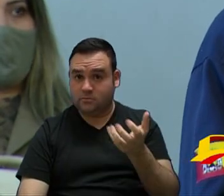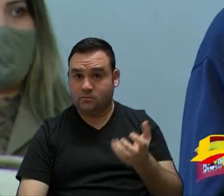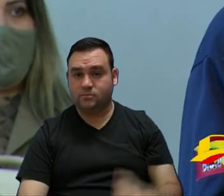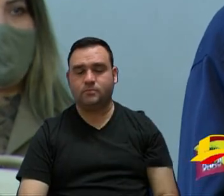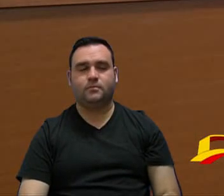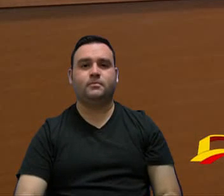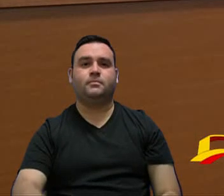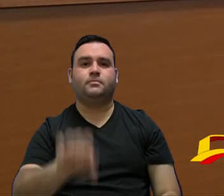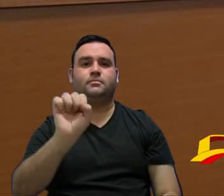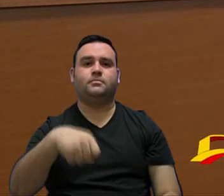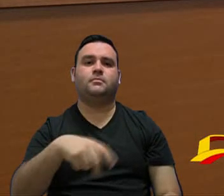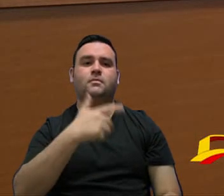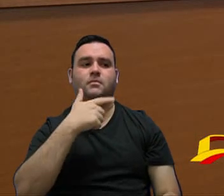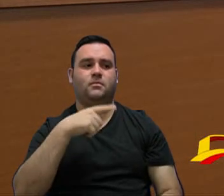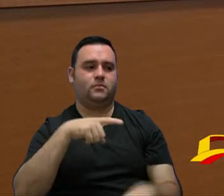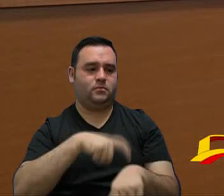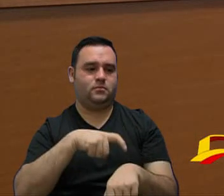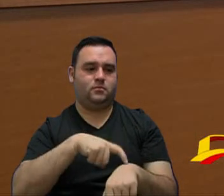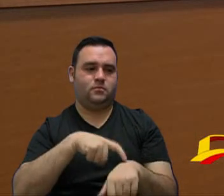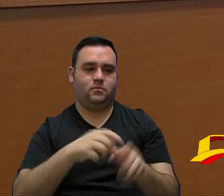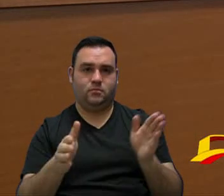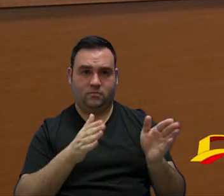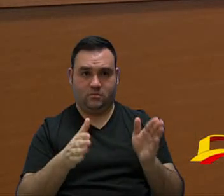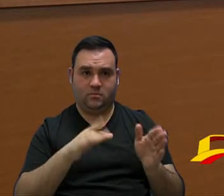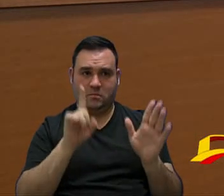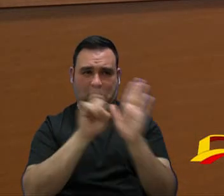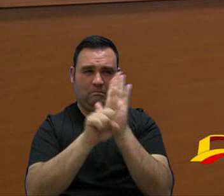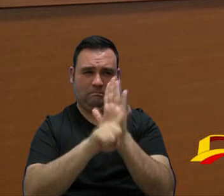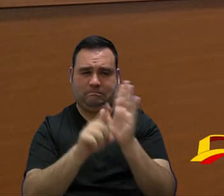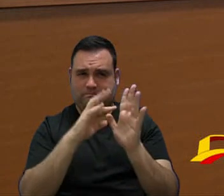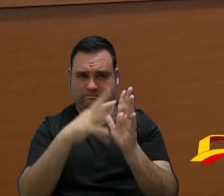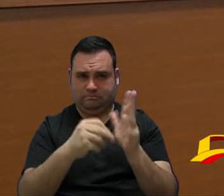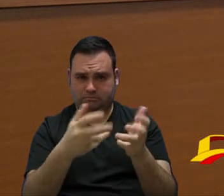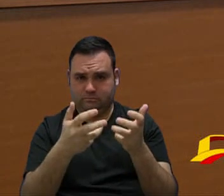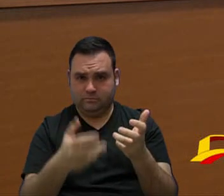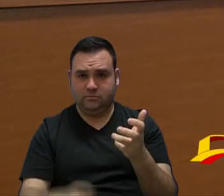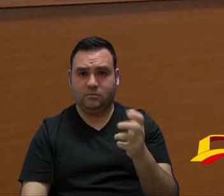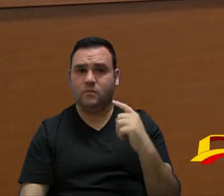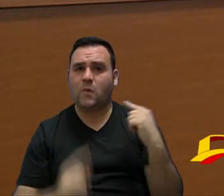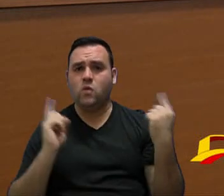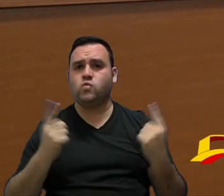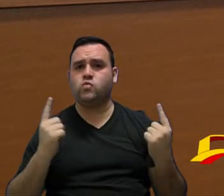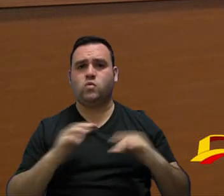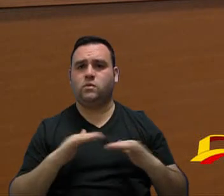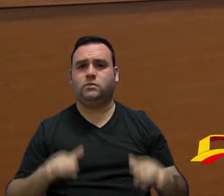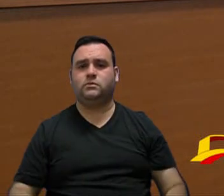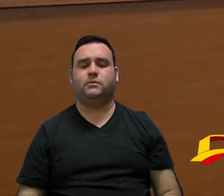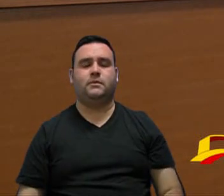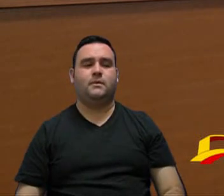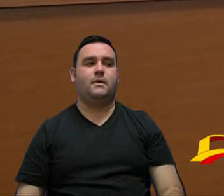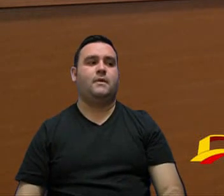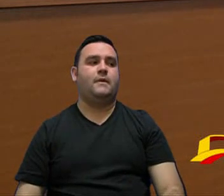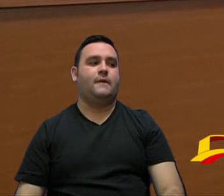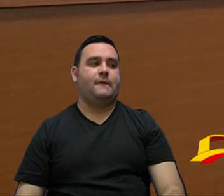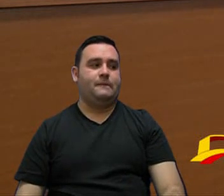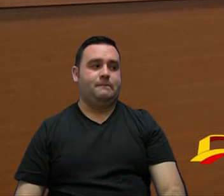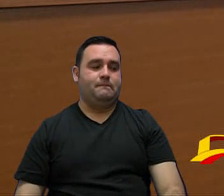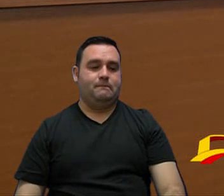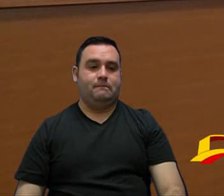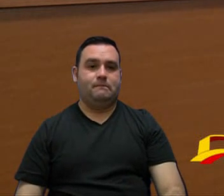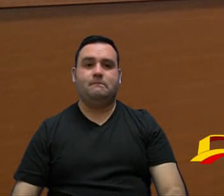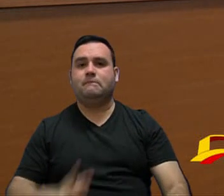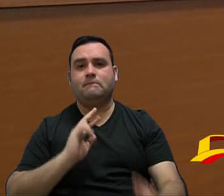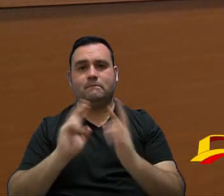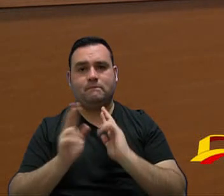neve aí sim você quer que eu marco o tempo do senhor deve ser faz todo questionamento é sobre a ambulância mesmo som pode ser